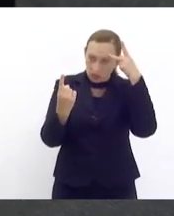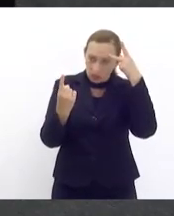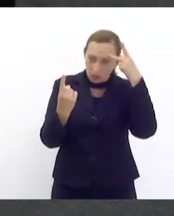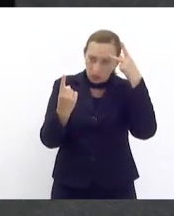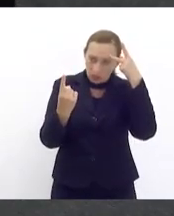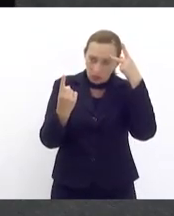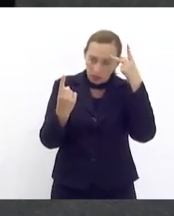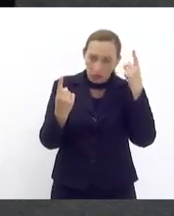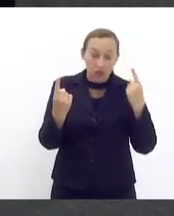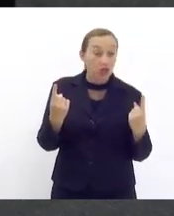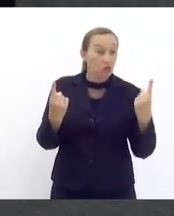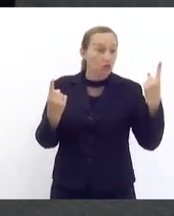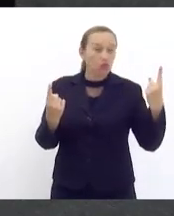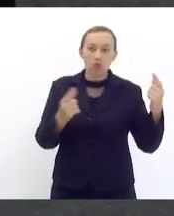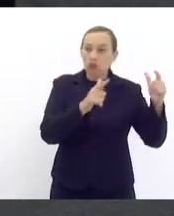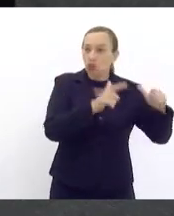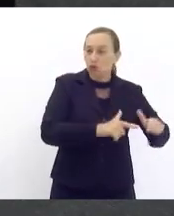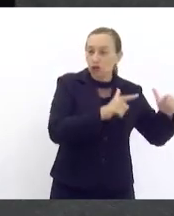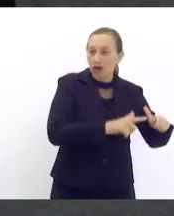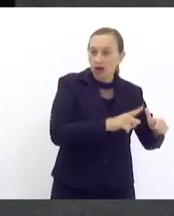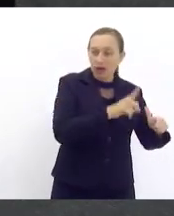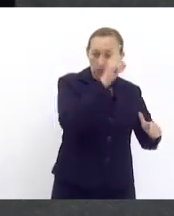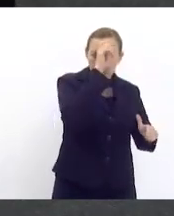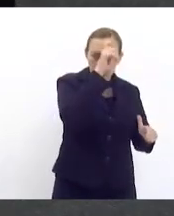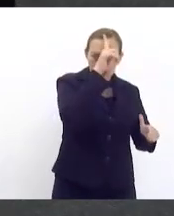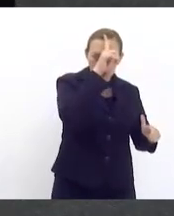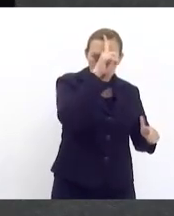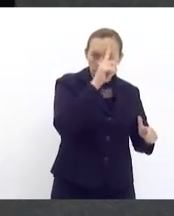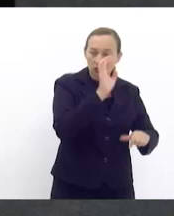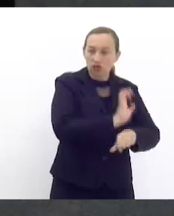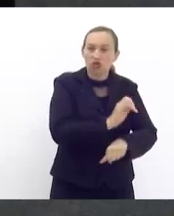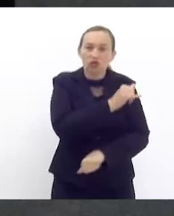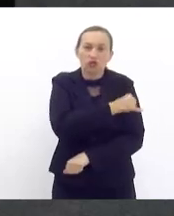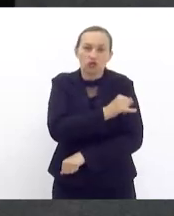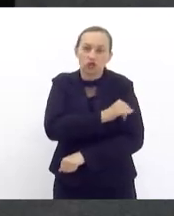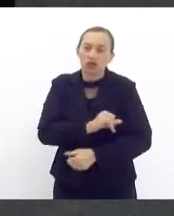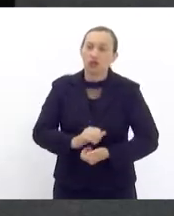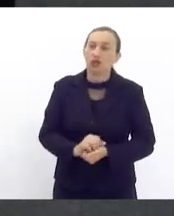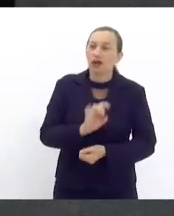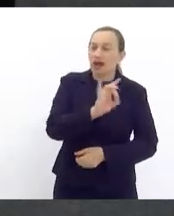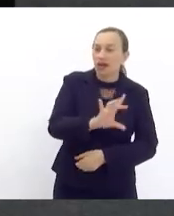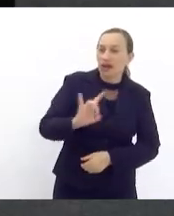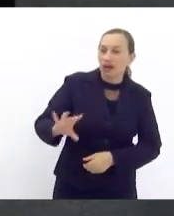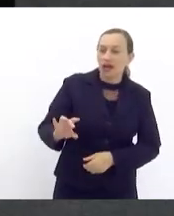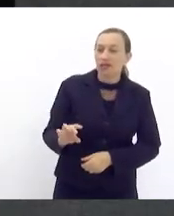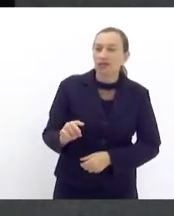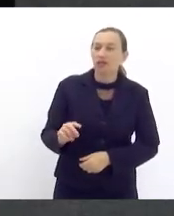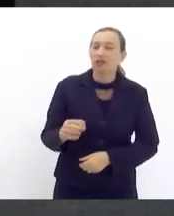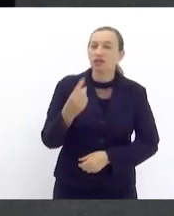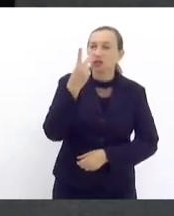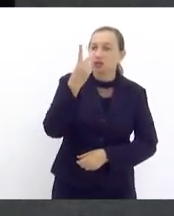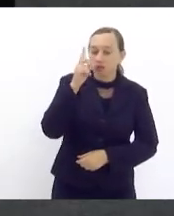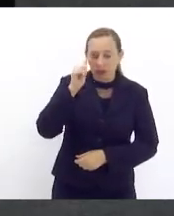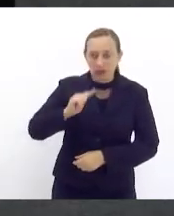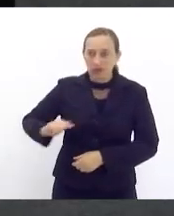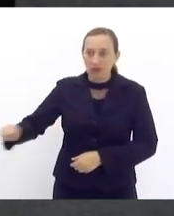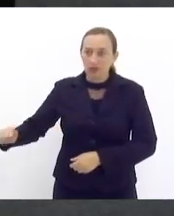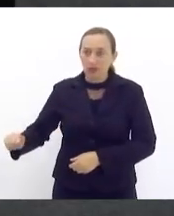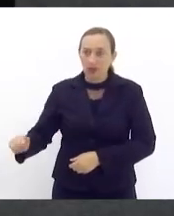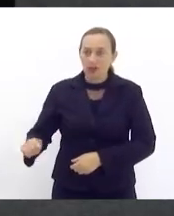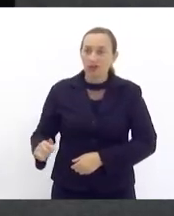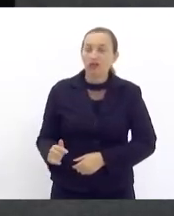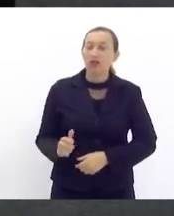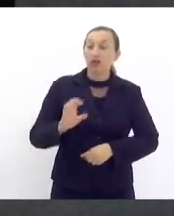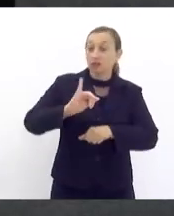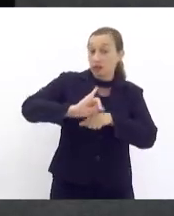em uma unidade de saúde do Rio de Janeiro do estado do Rio de Janeiro a cada duas semanas é a